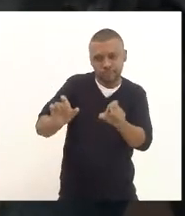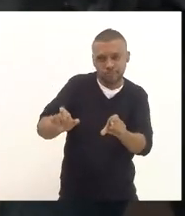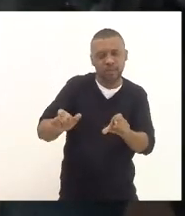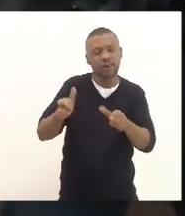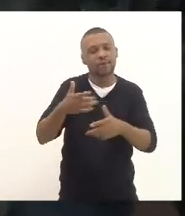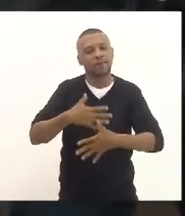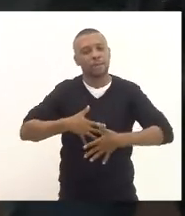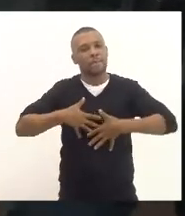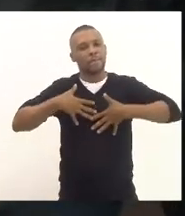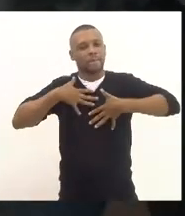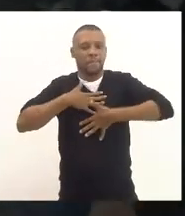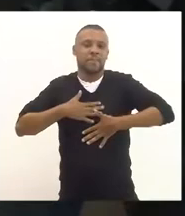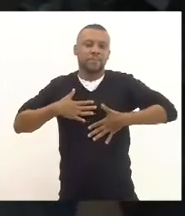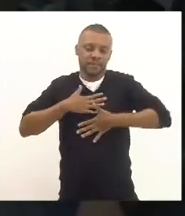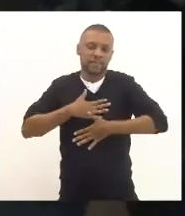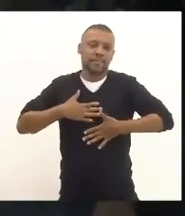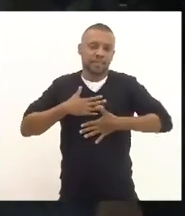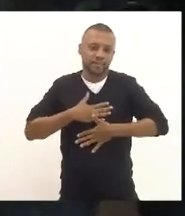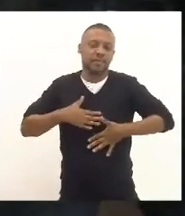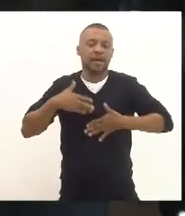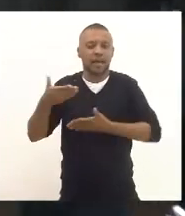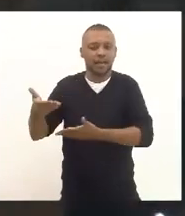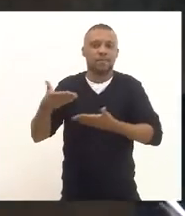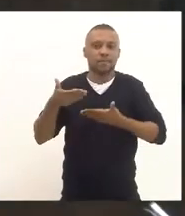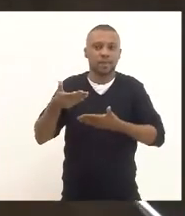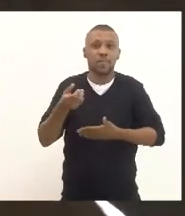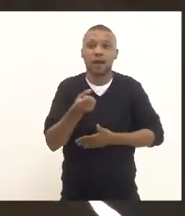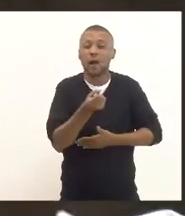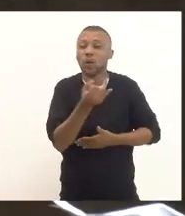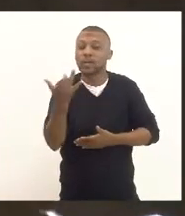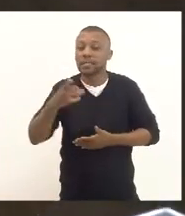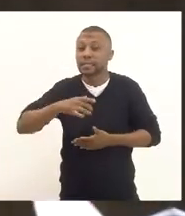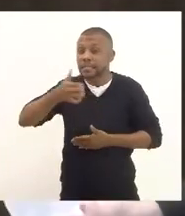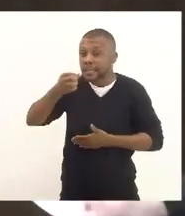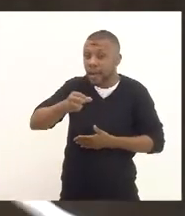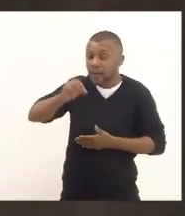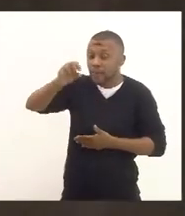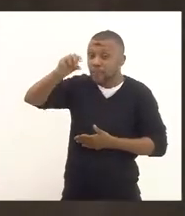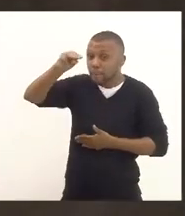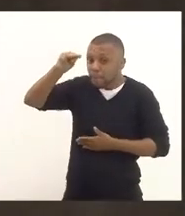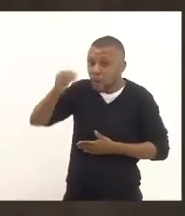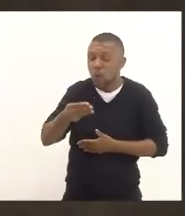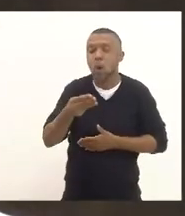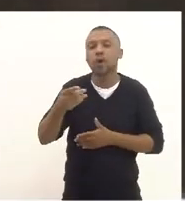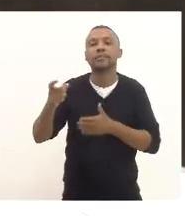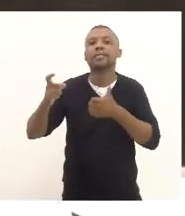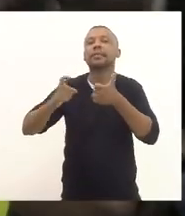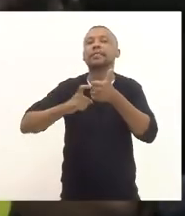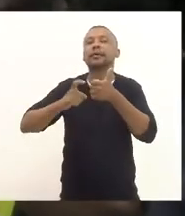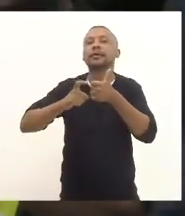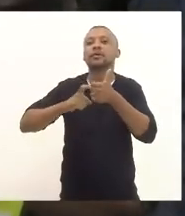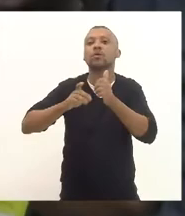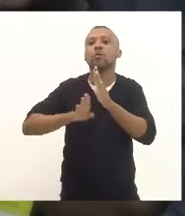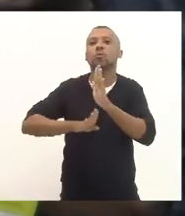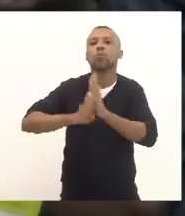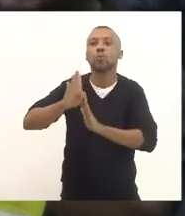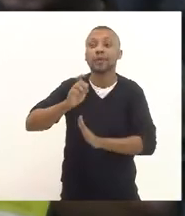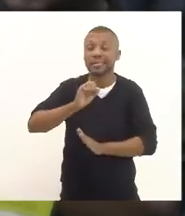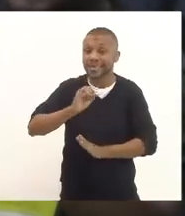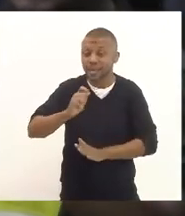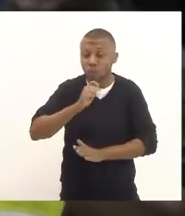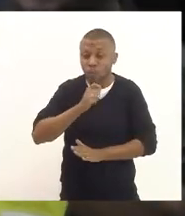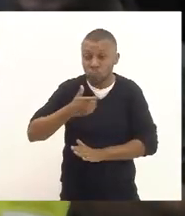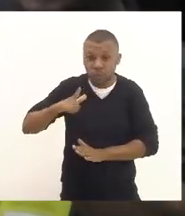Pablo te receber é uma quantidade Ninguém chega até 10 milhões de seguidores se não tivesse de verdade